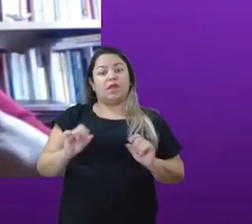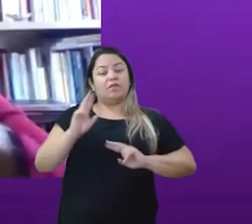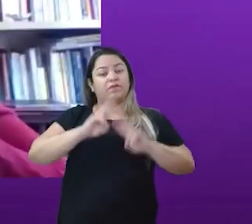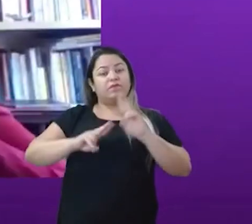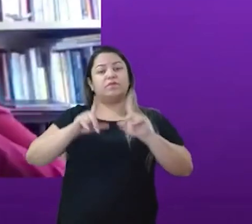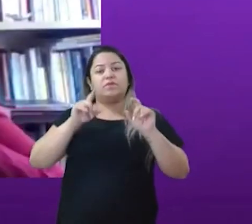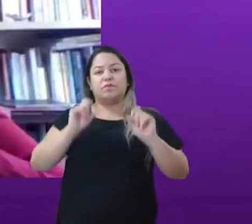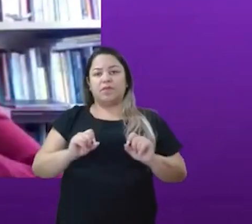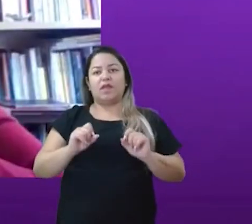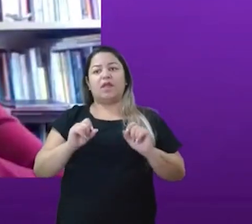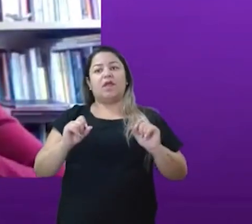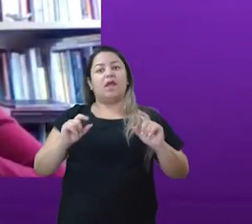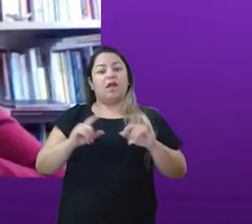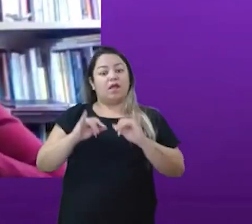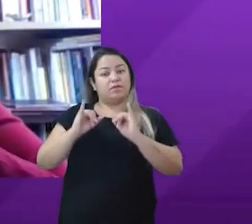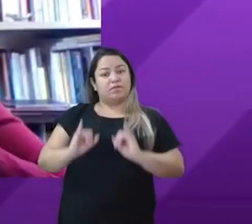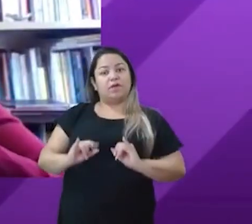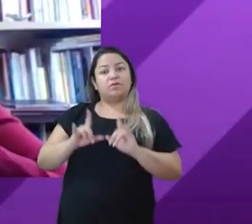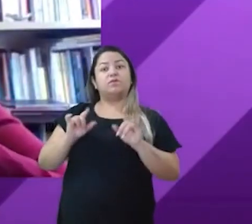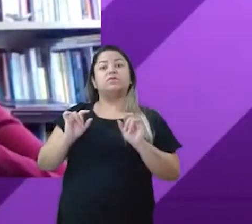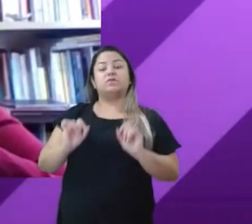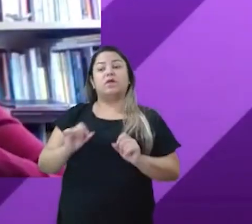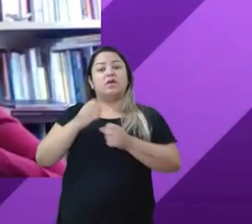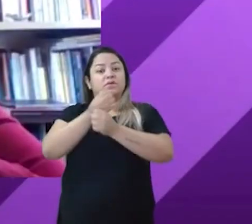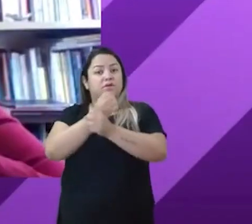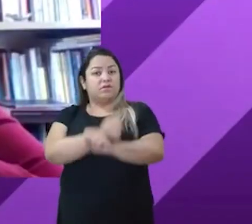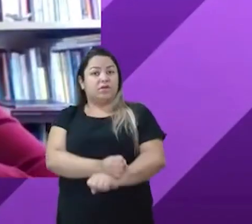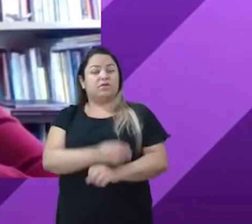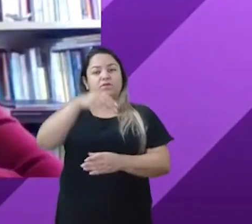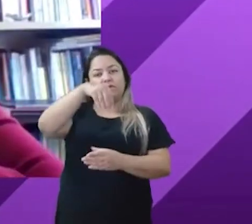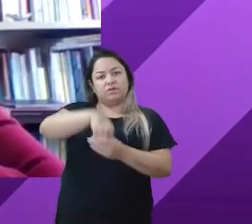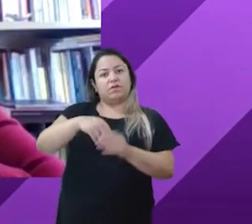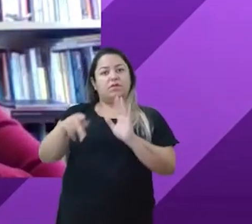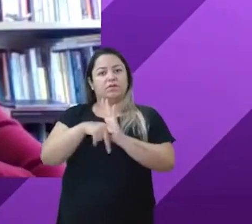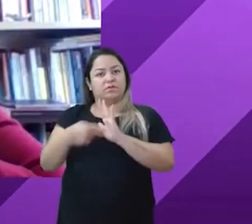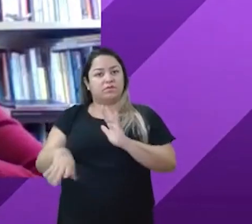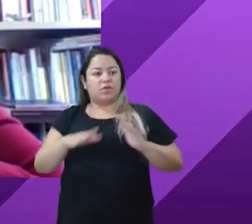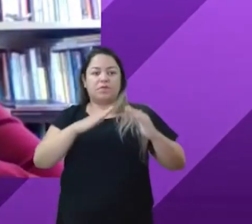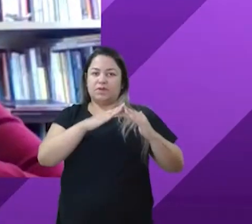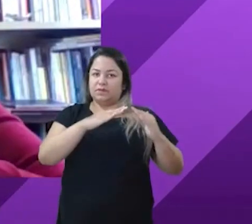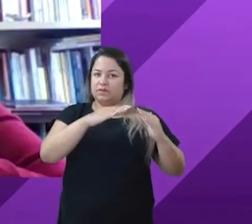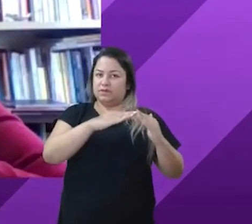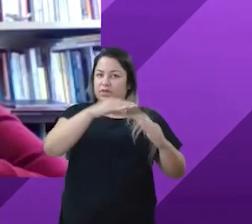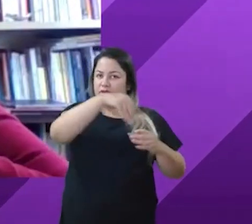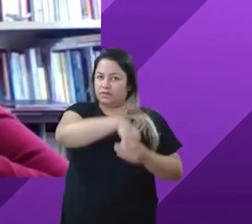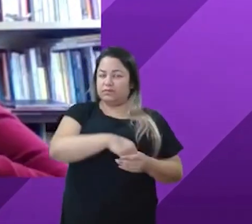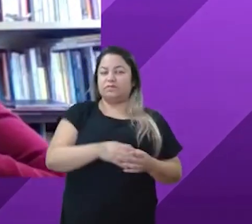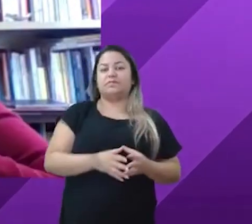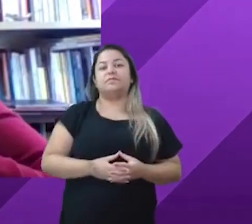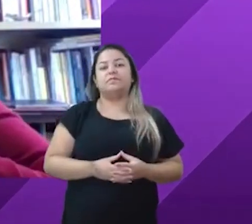visibiliza a fotografia da escravidão dentro das próprias casas.